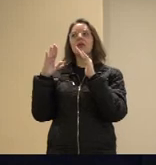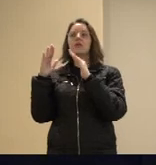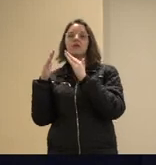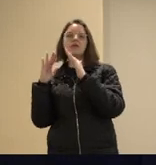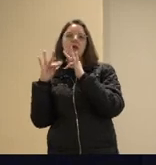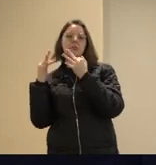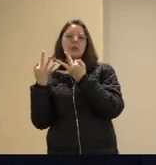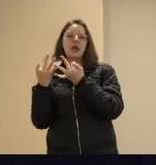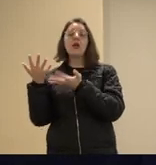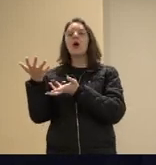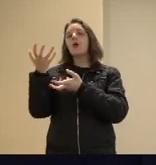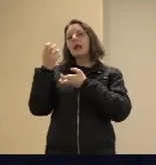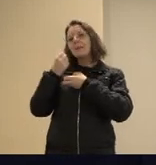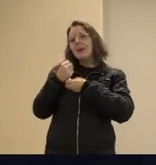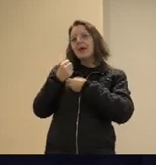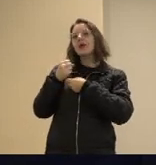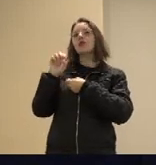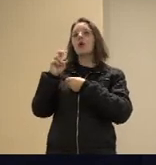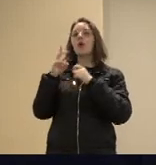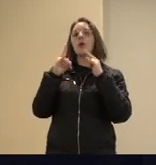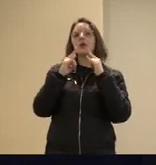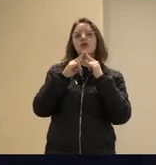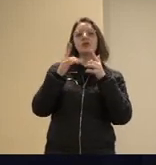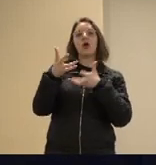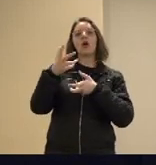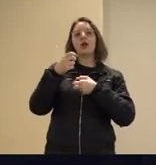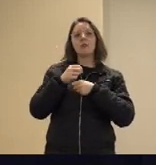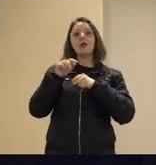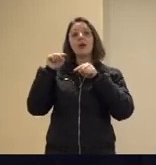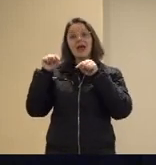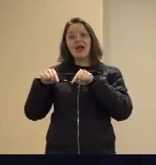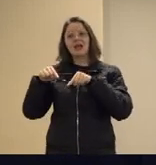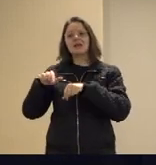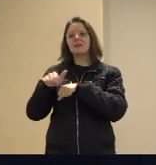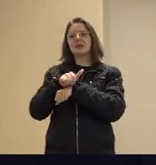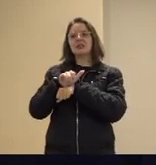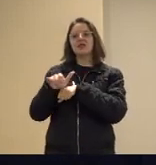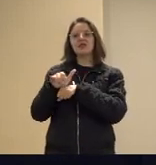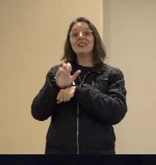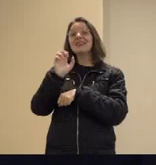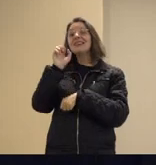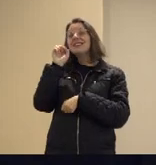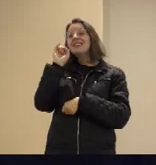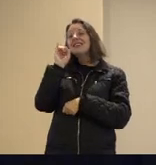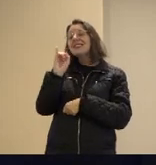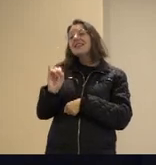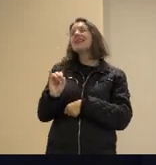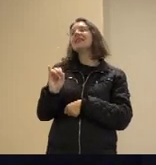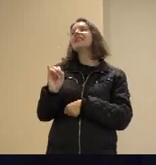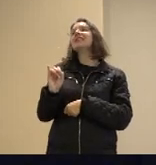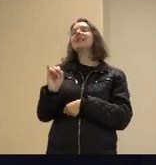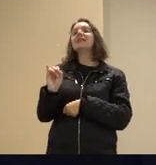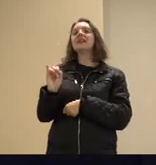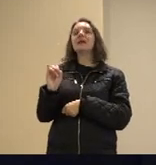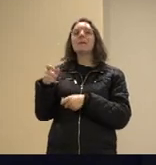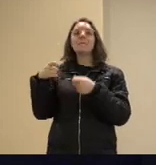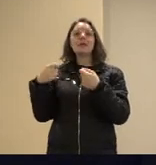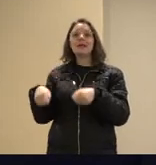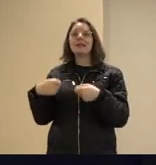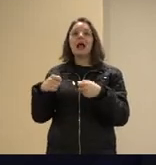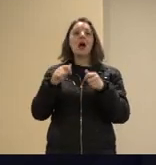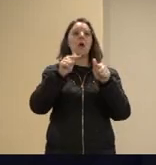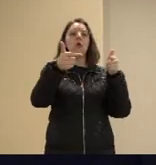seja uma medida que aplicada somente quando não há